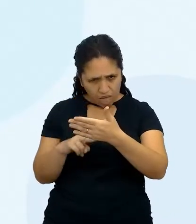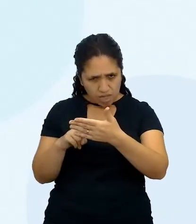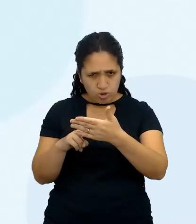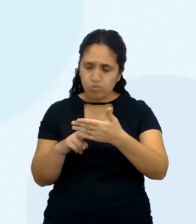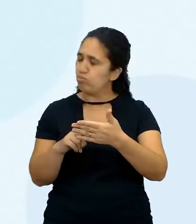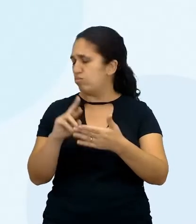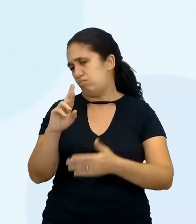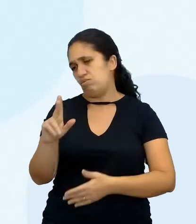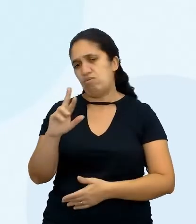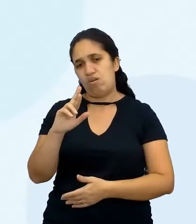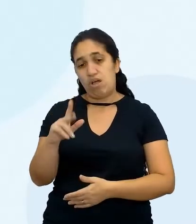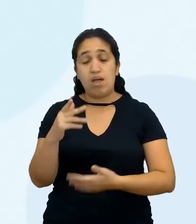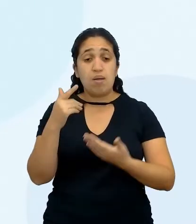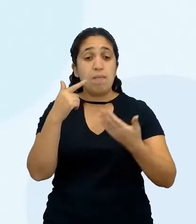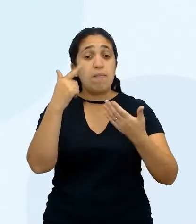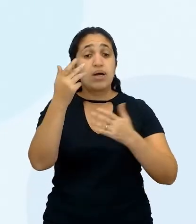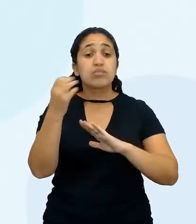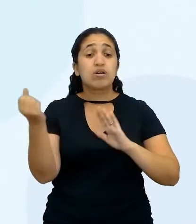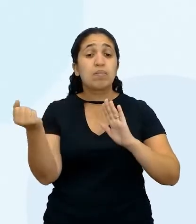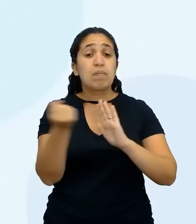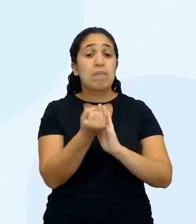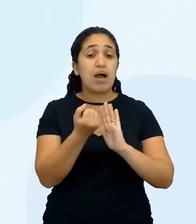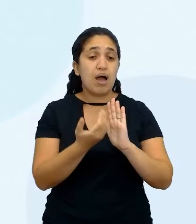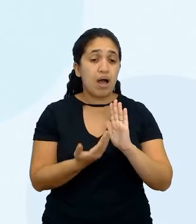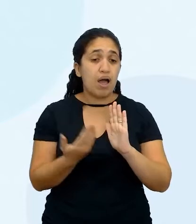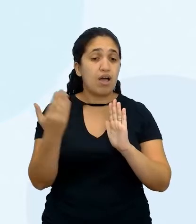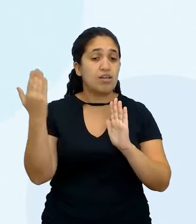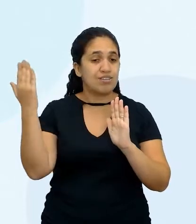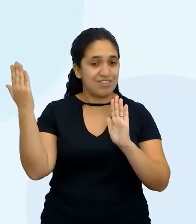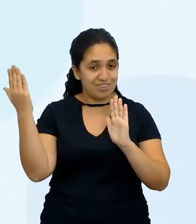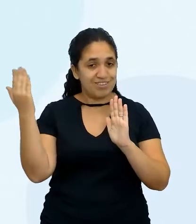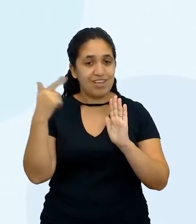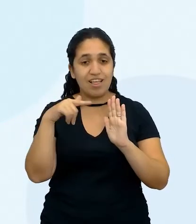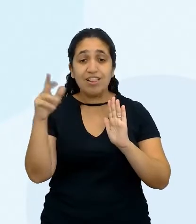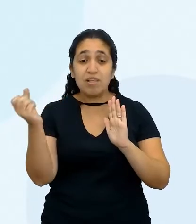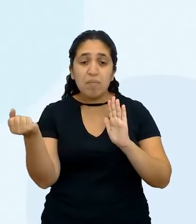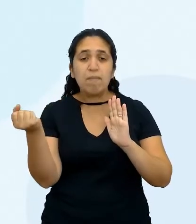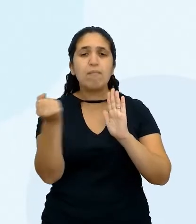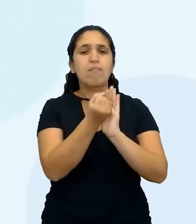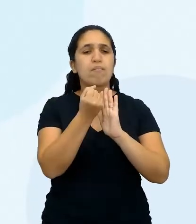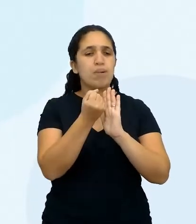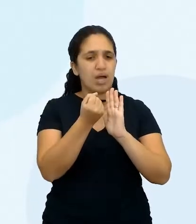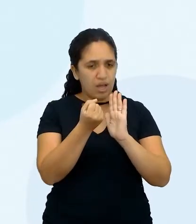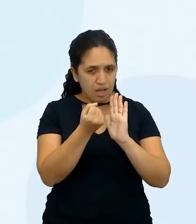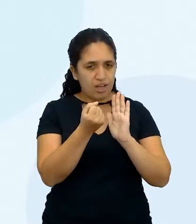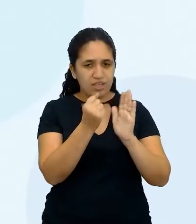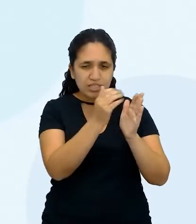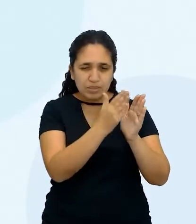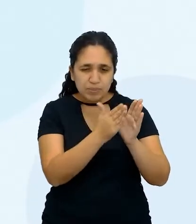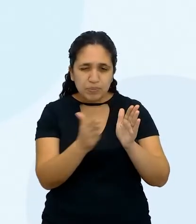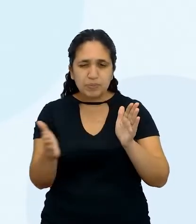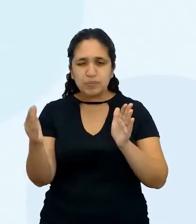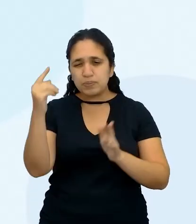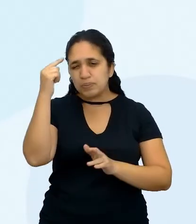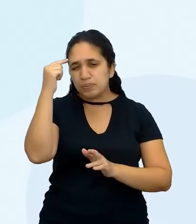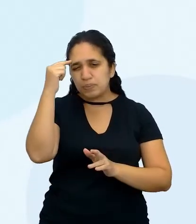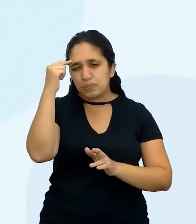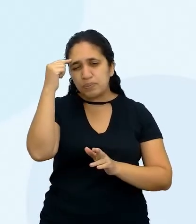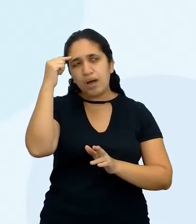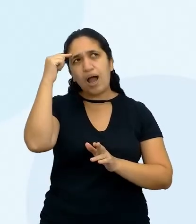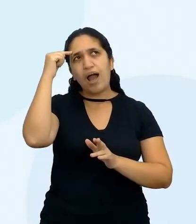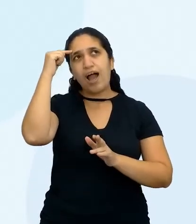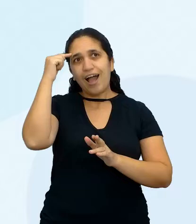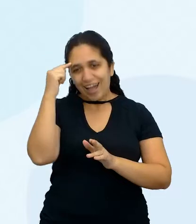Taylor, mas tá aí uma marca dele, né? Quer dizer, ele simboliza, o Taylor, todo esse pensamento que passou sim